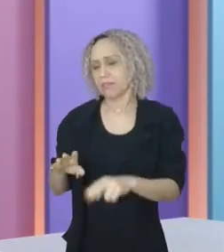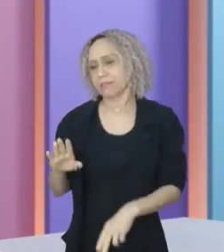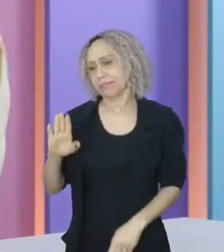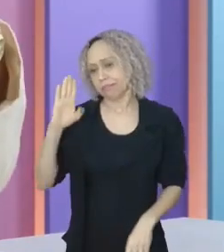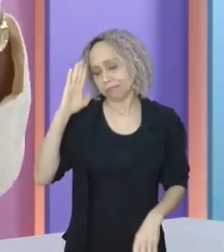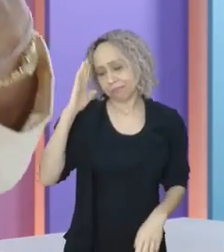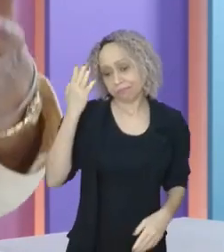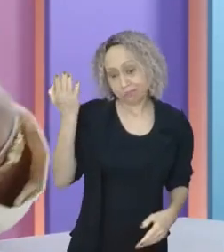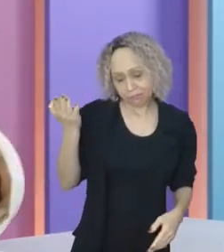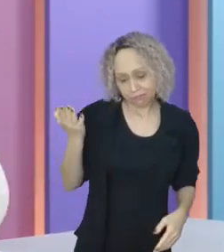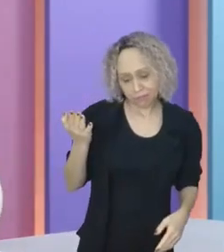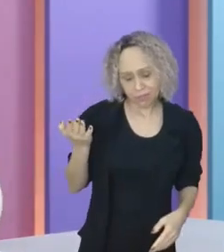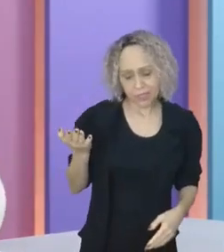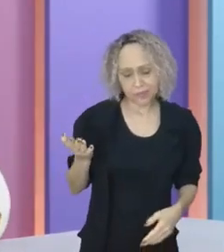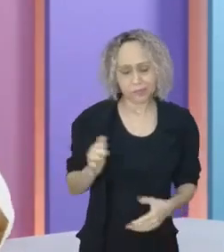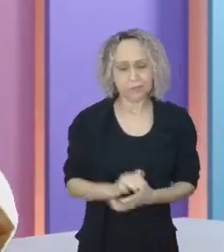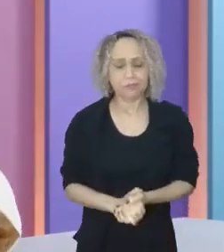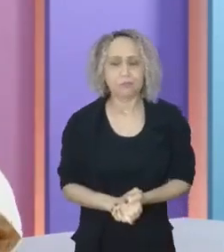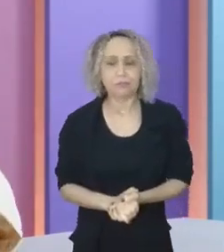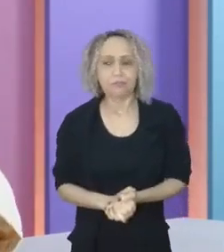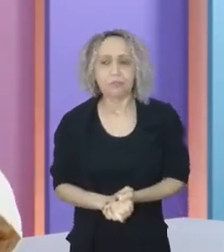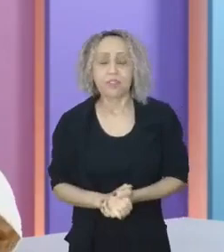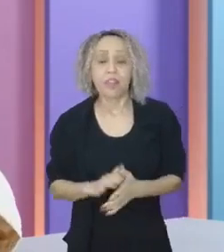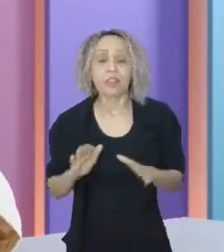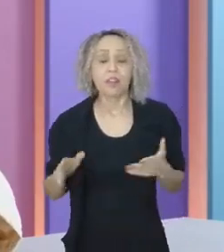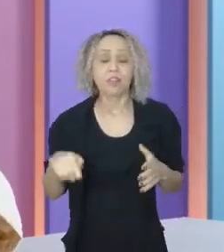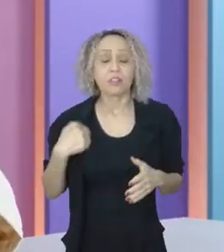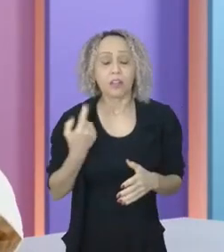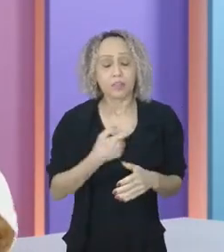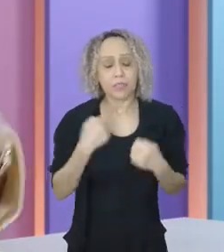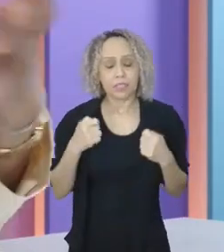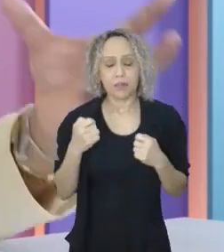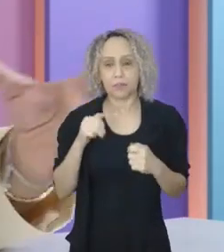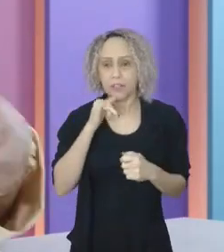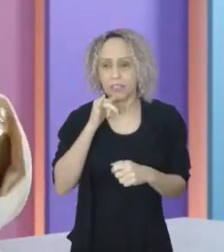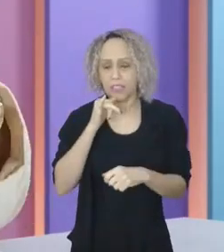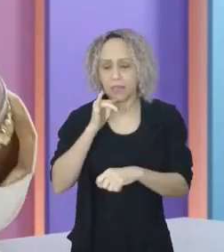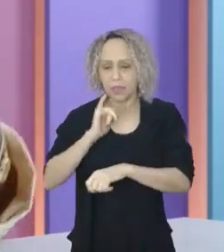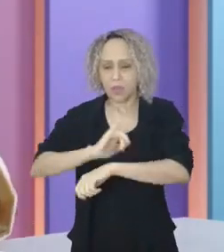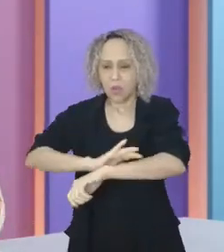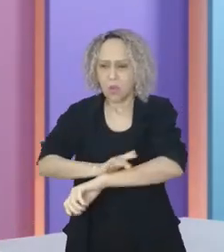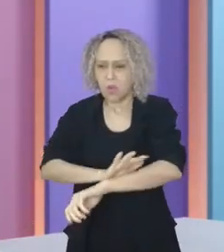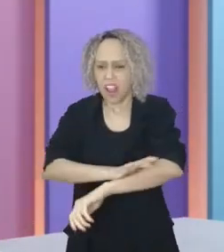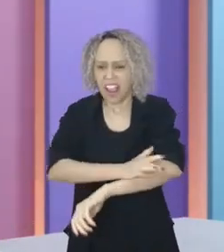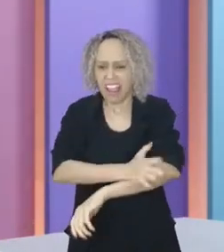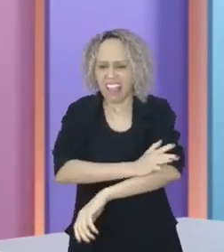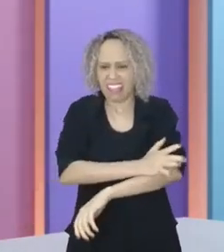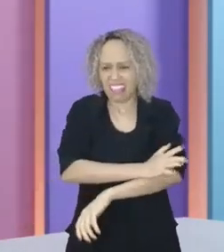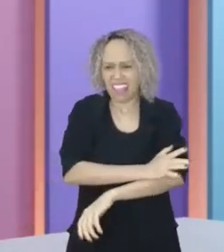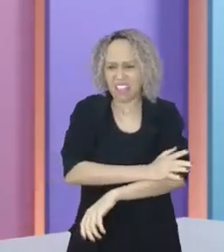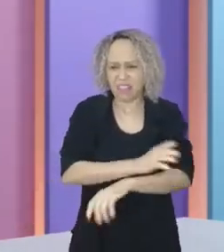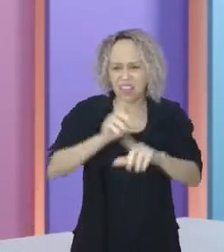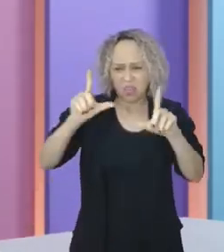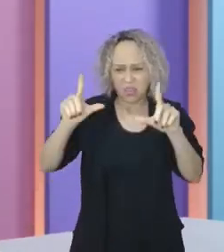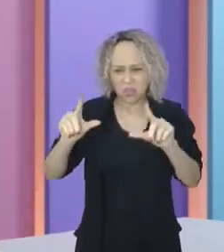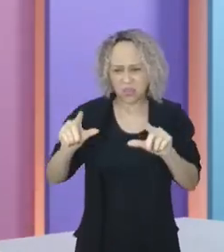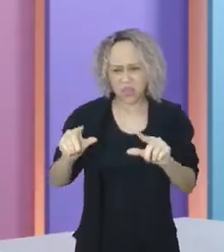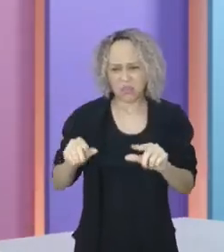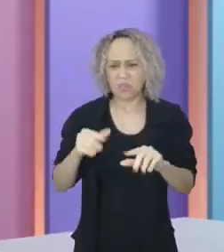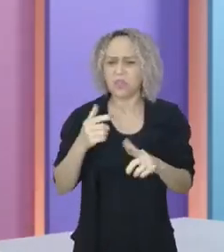e reduzir os efeitos do racismo sobre a vida das nossas famílias e das